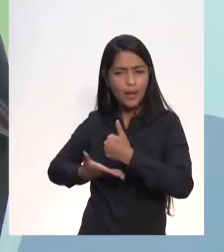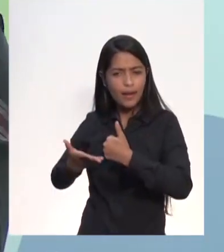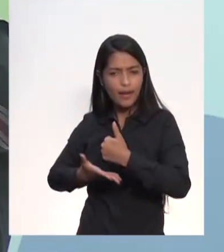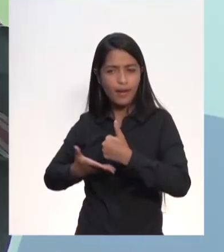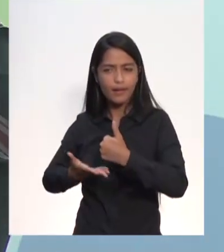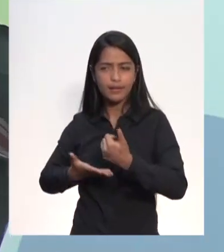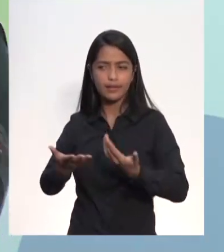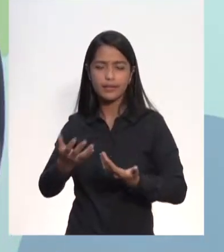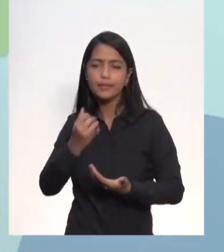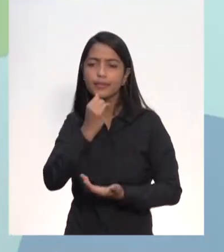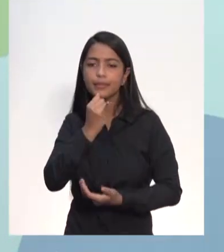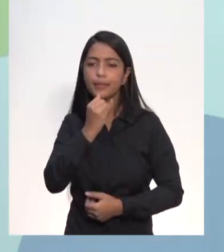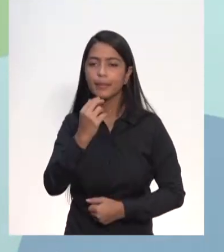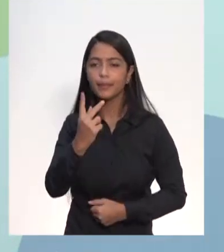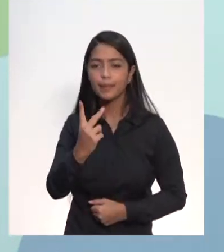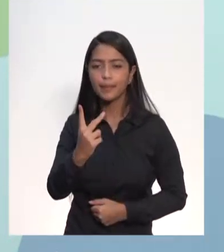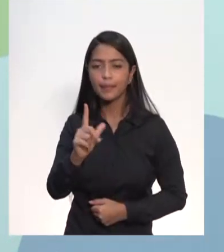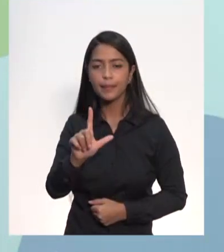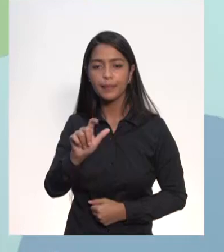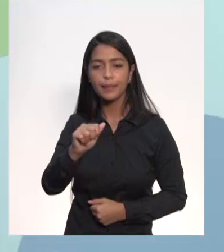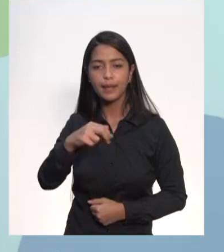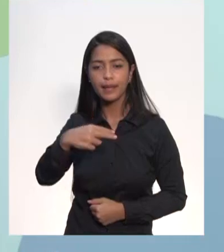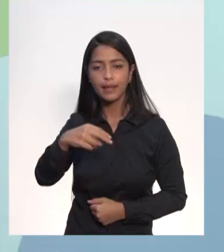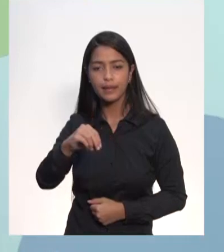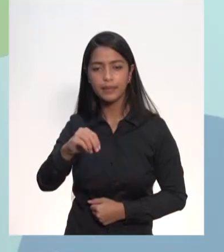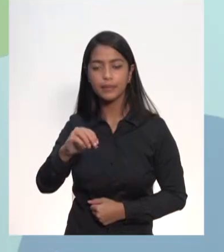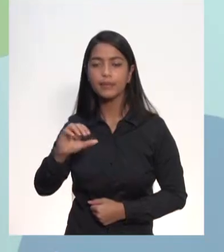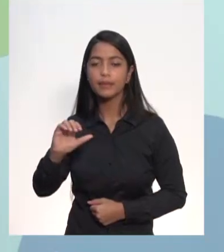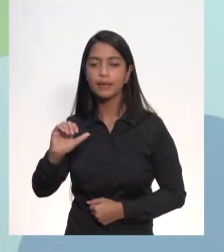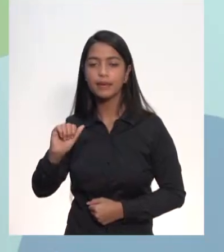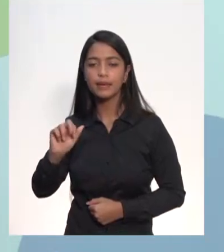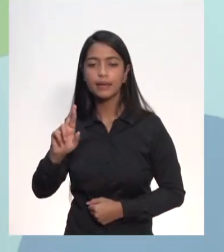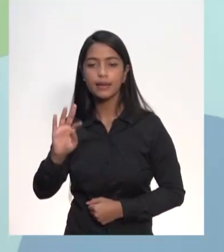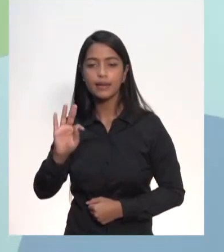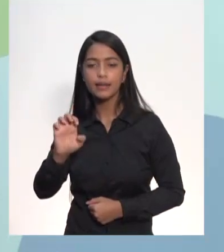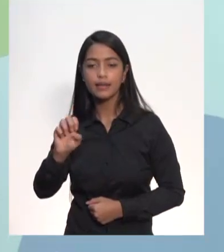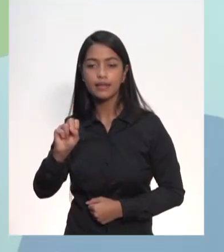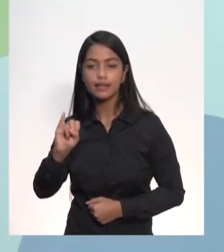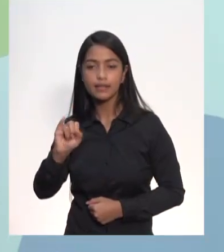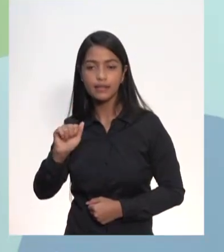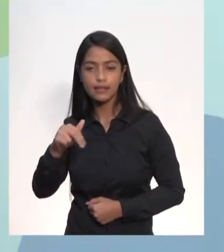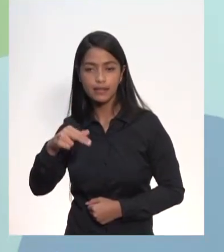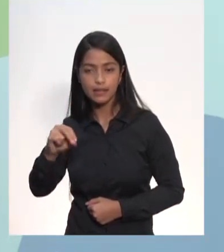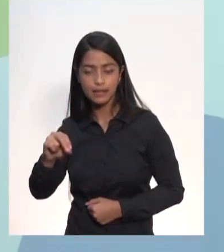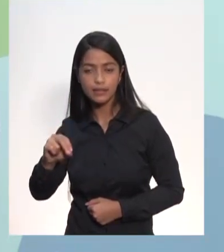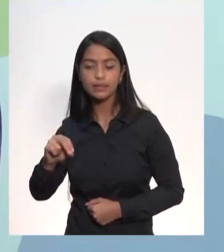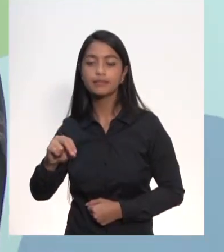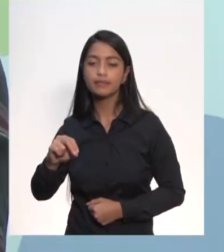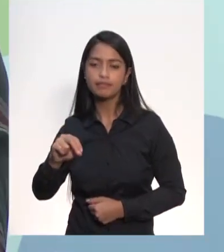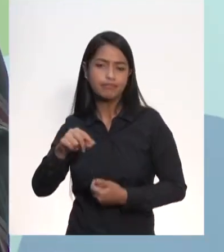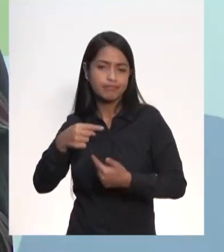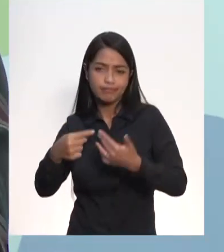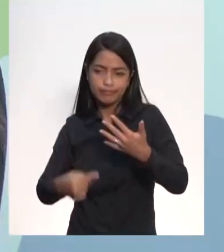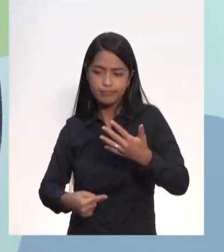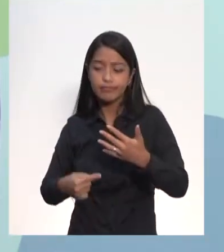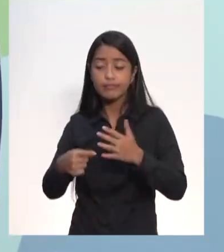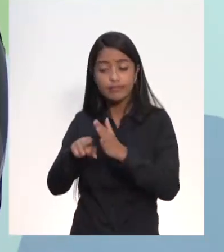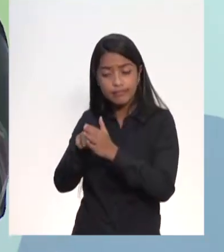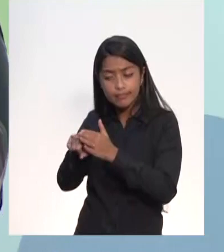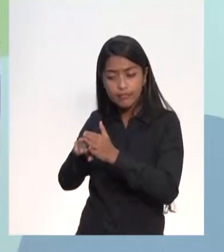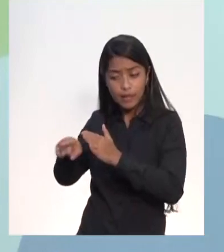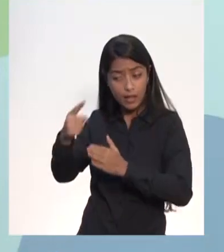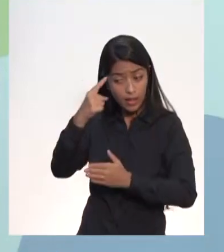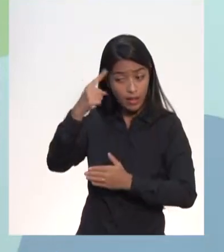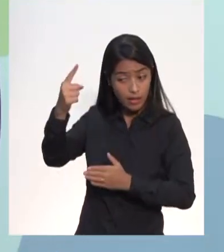abscissas, pares ordenados, localização de um ponto, né? E também como a geometria analítica ela trabalha essa questão da